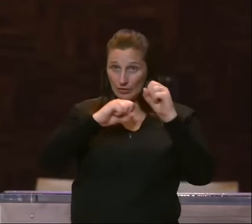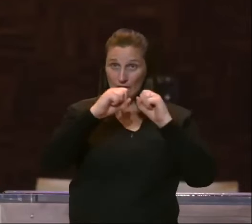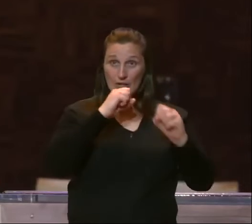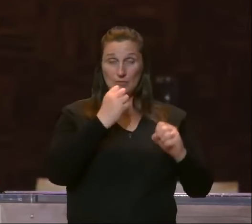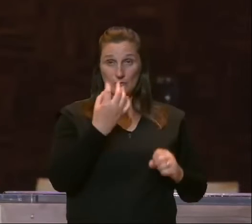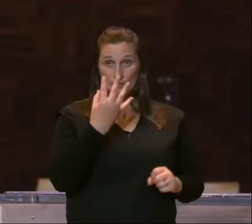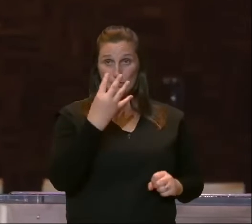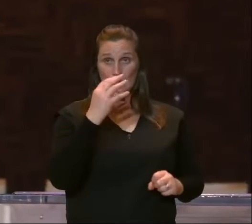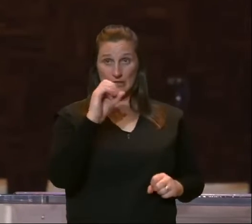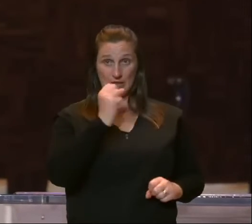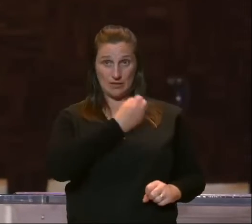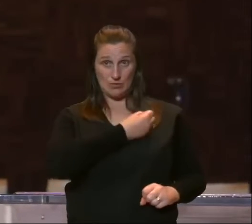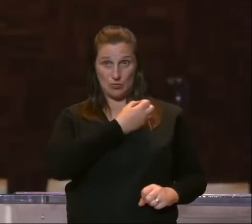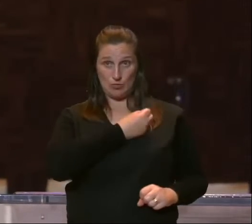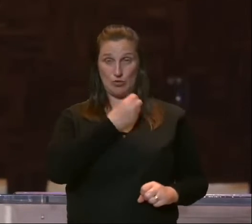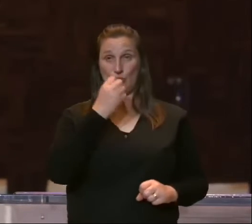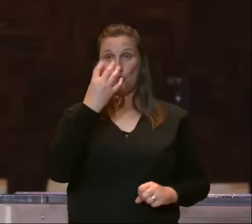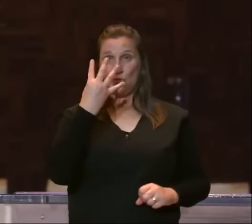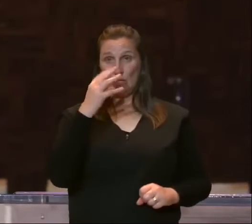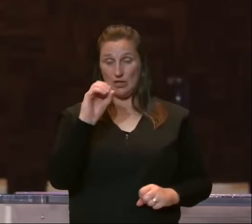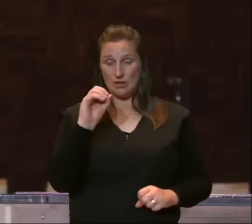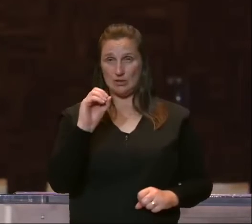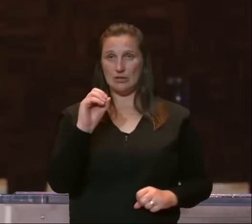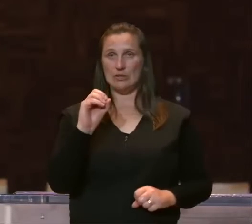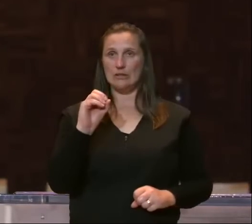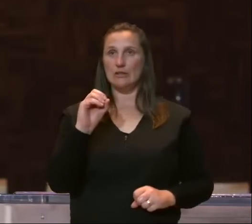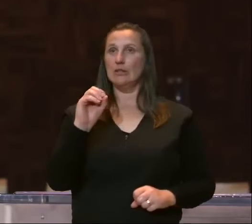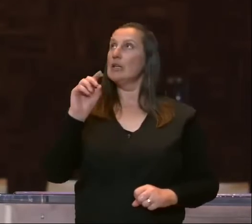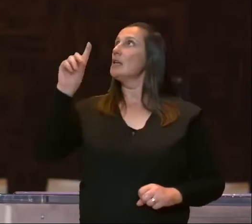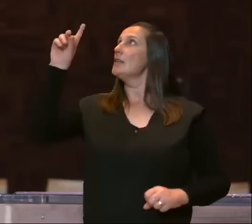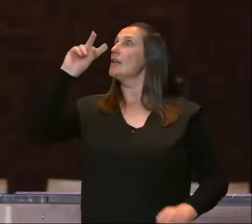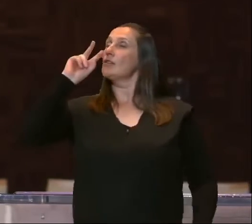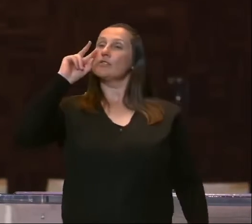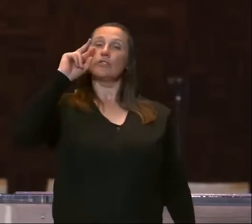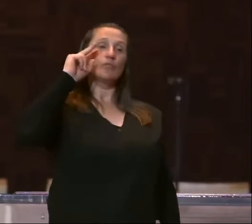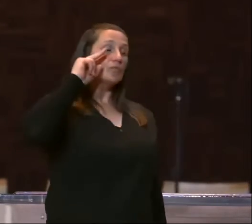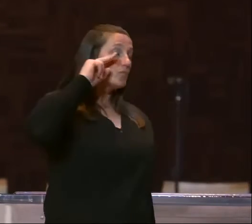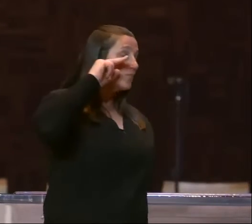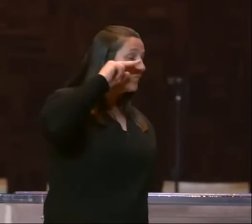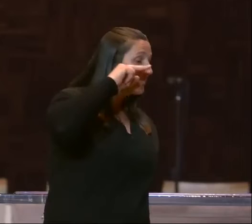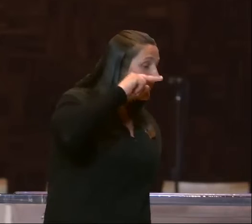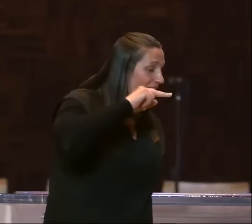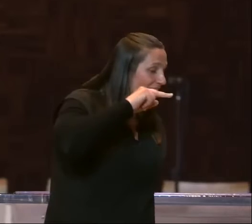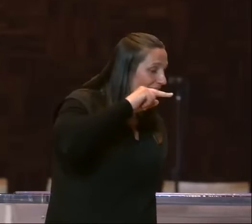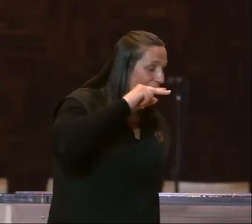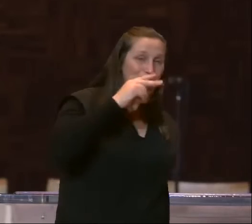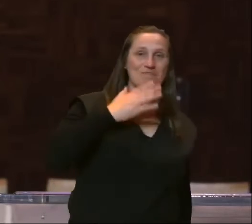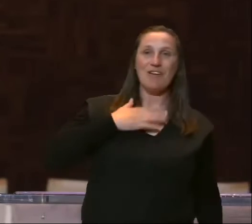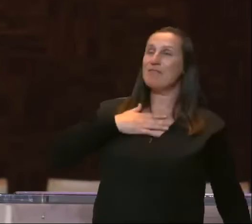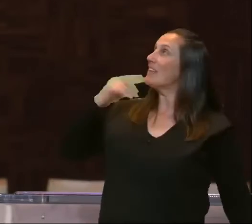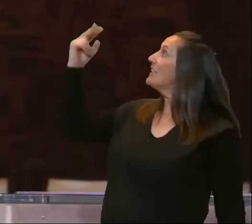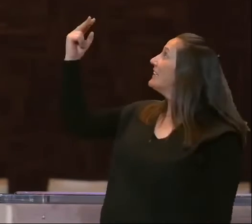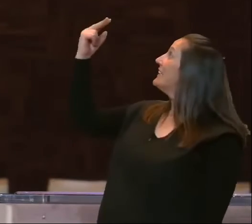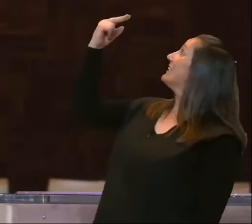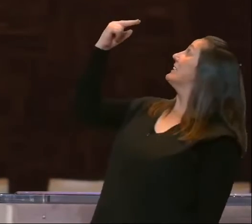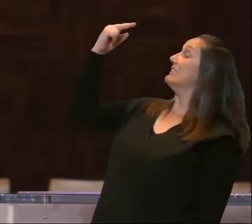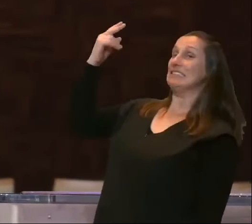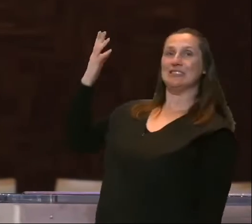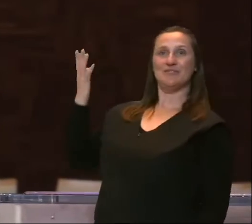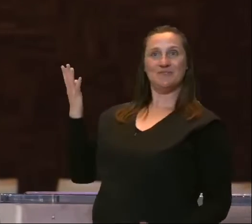diz: Ele se inclinou para mim. Deus não se inclina,